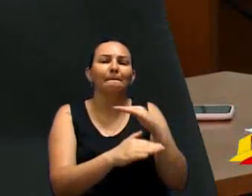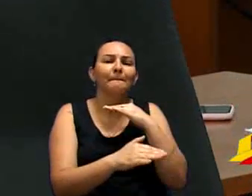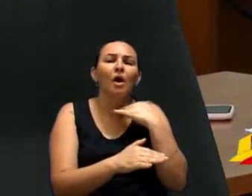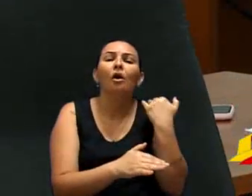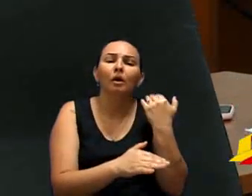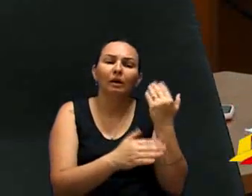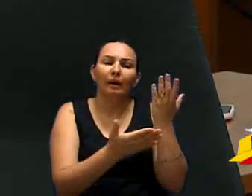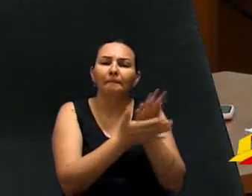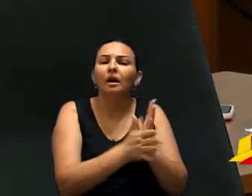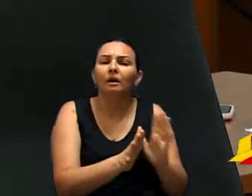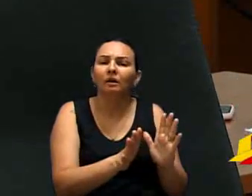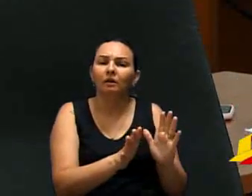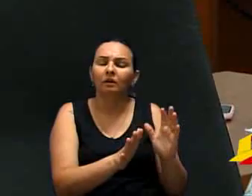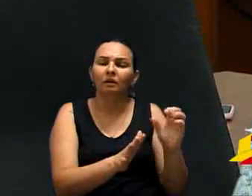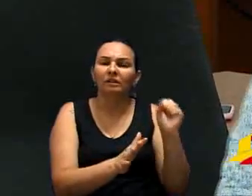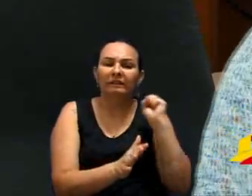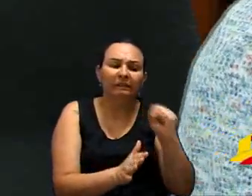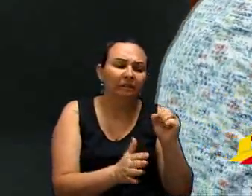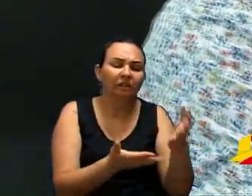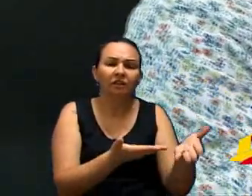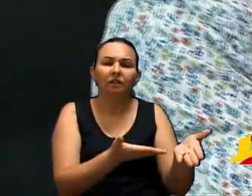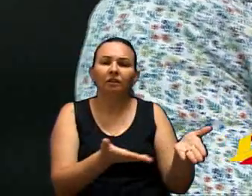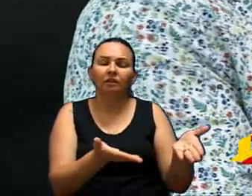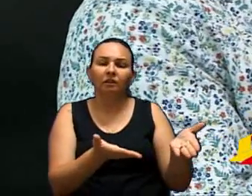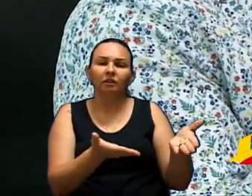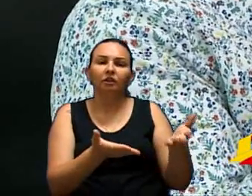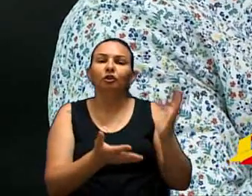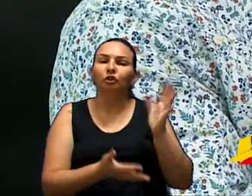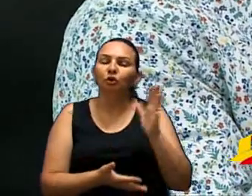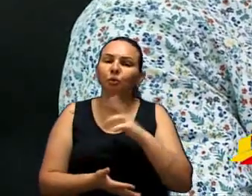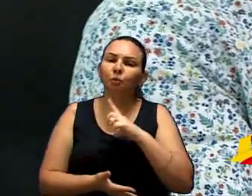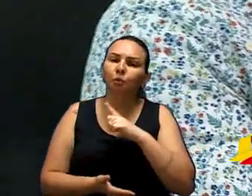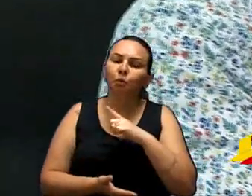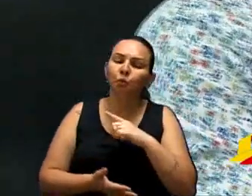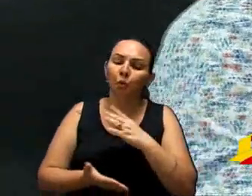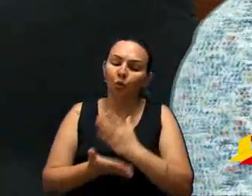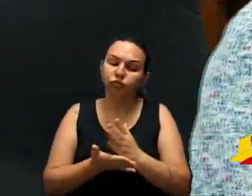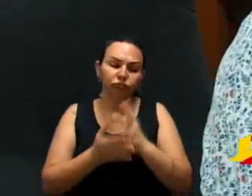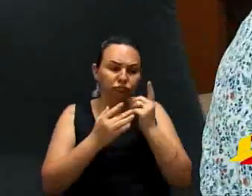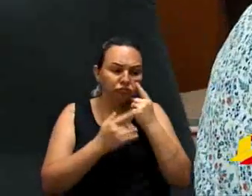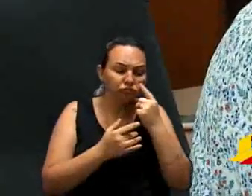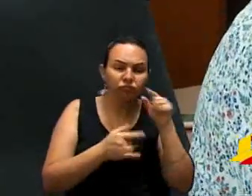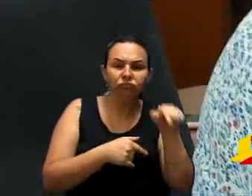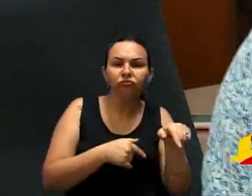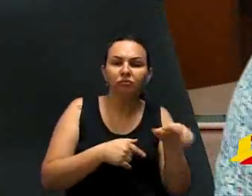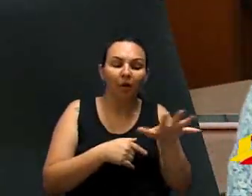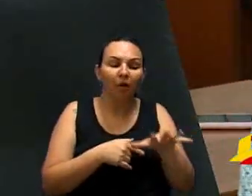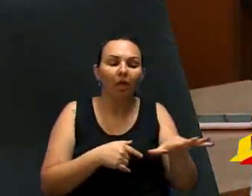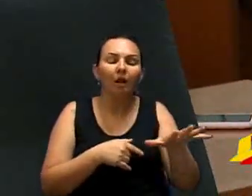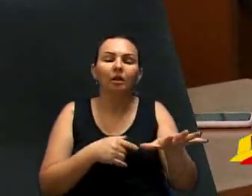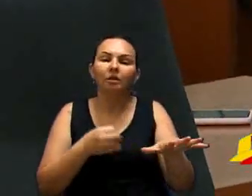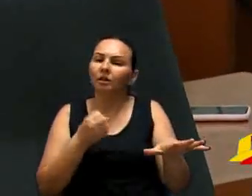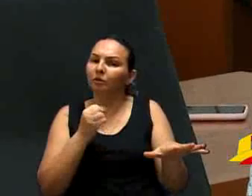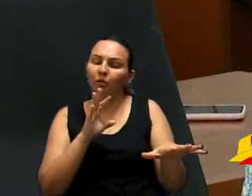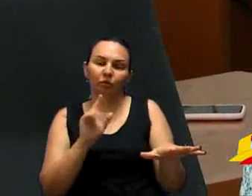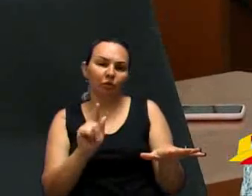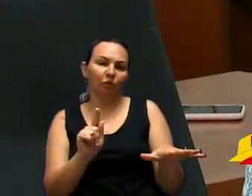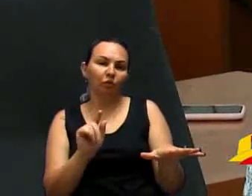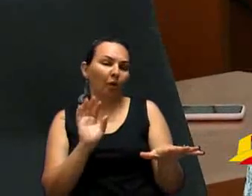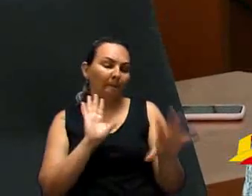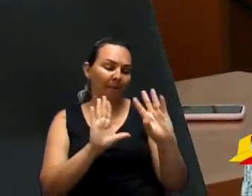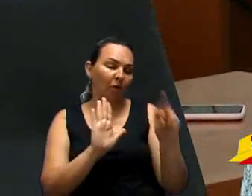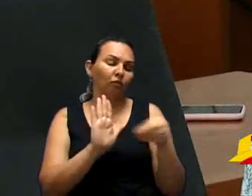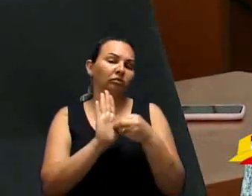assassinada então que eu sabia que o secretário se já existe algum reconhecimento nessa área tá bom então essa é a minha é a minha colocação